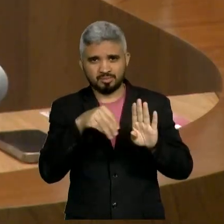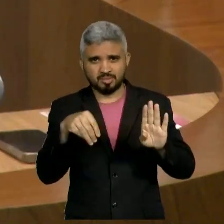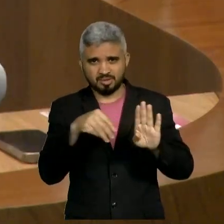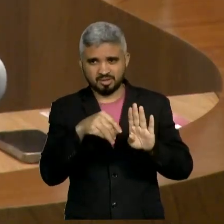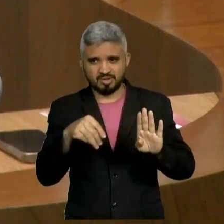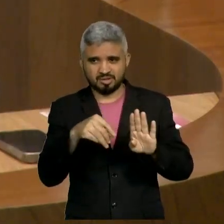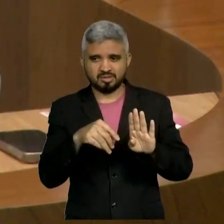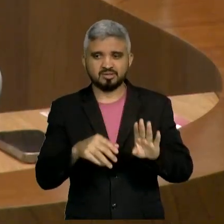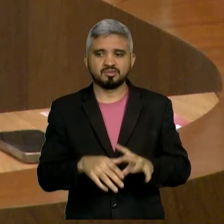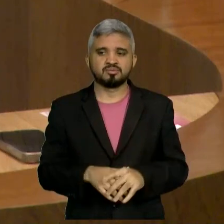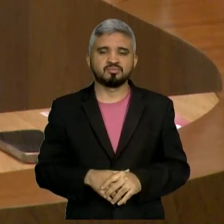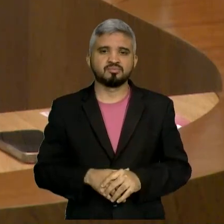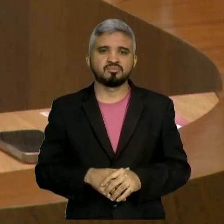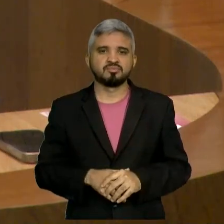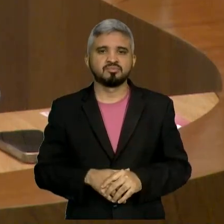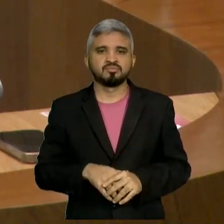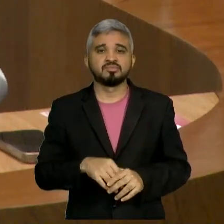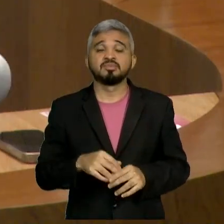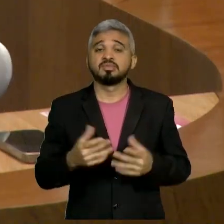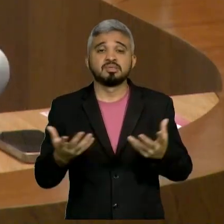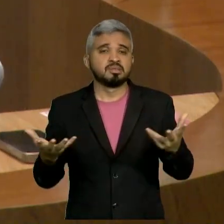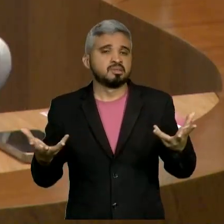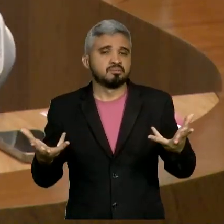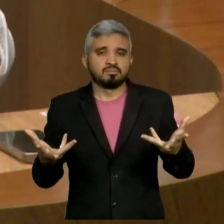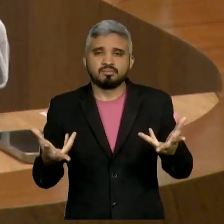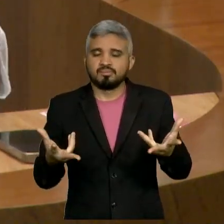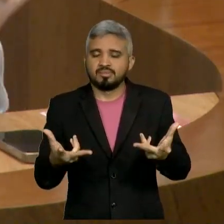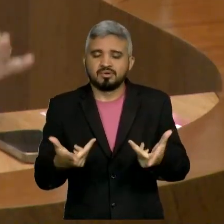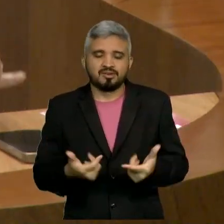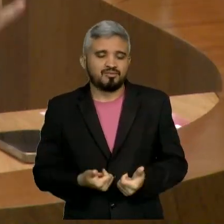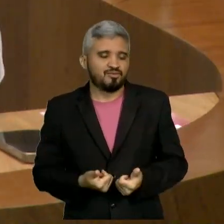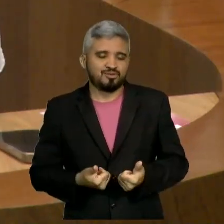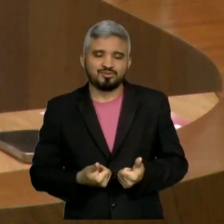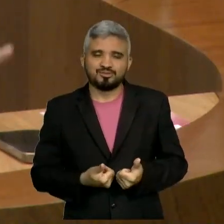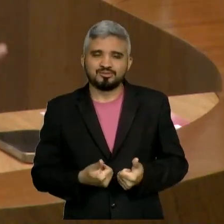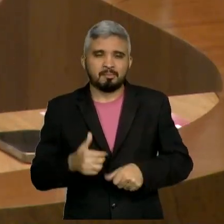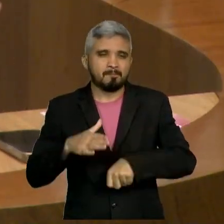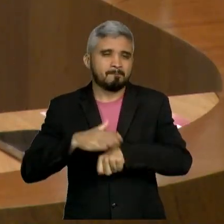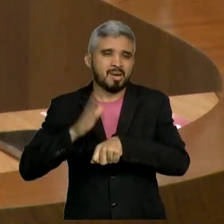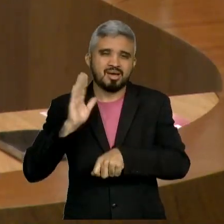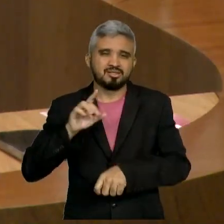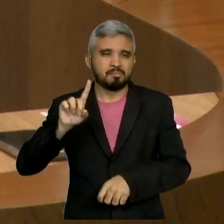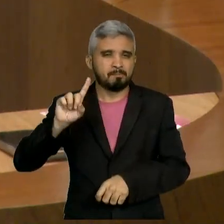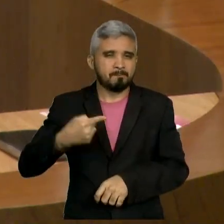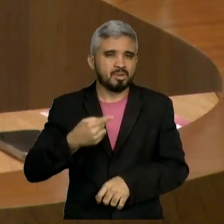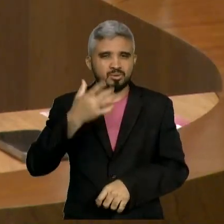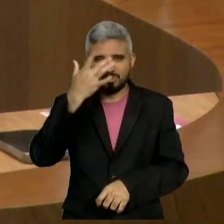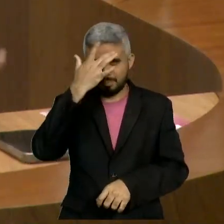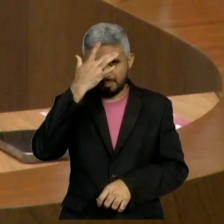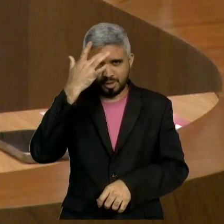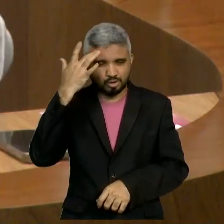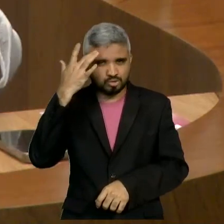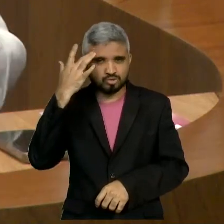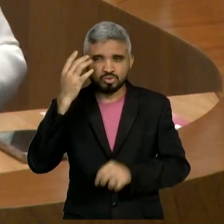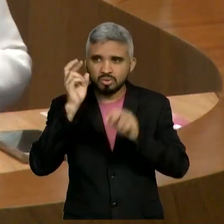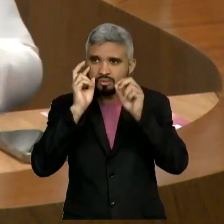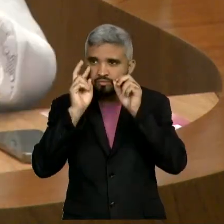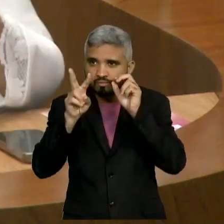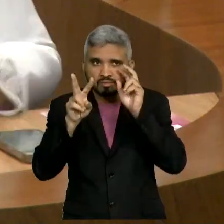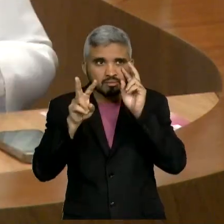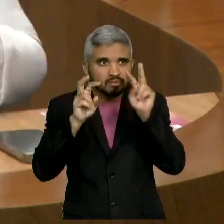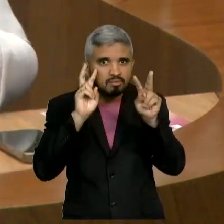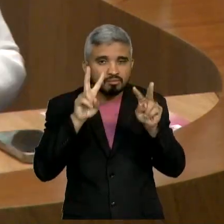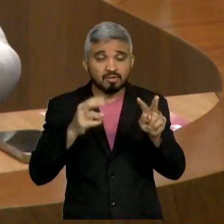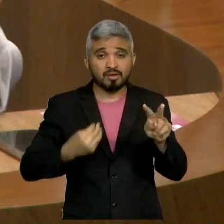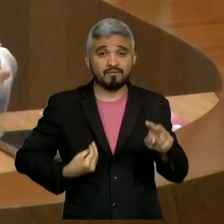que o resultado foi maravilhoso. Mais de 1.000 pessoas saíram de lá enxergando a